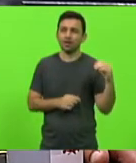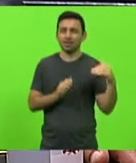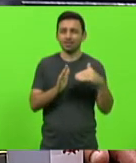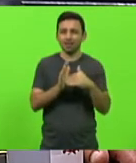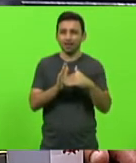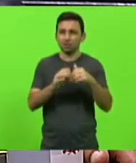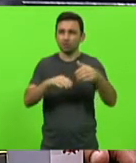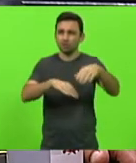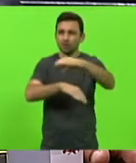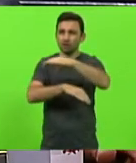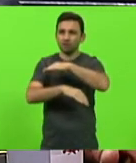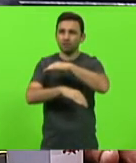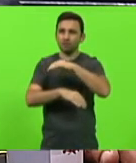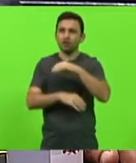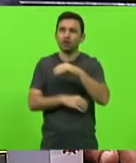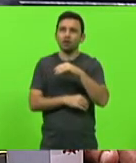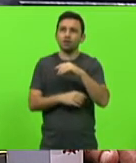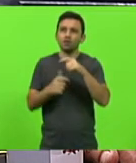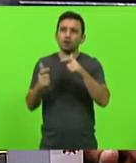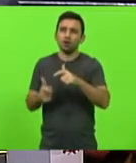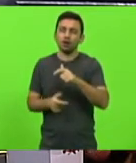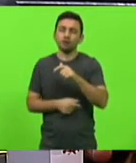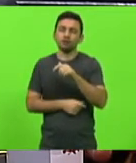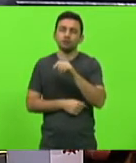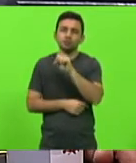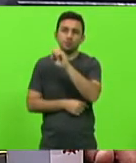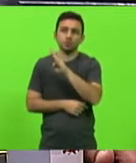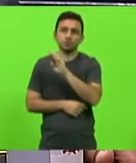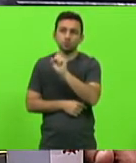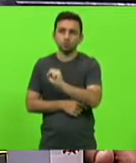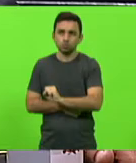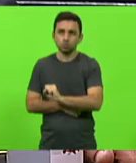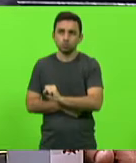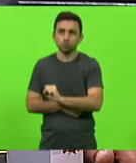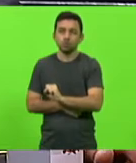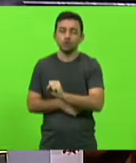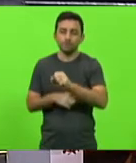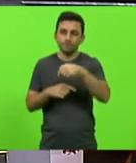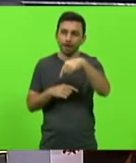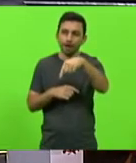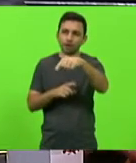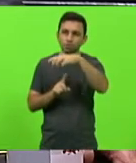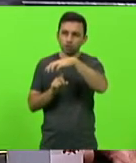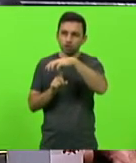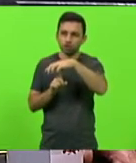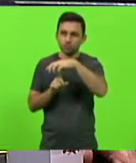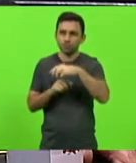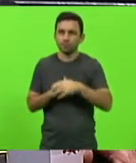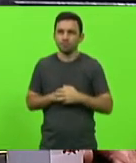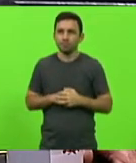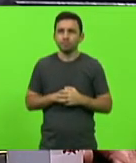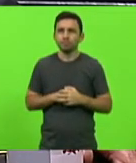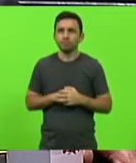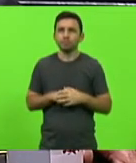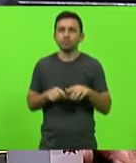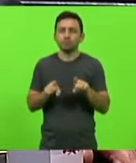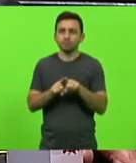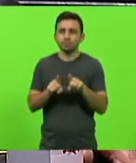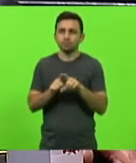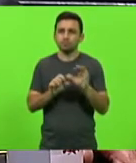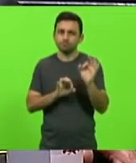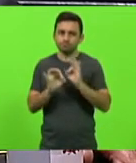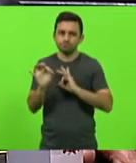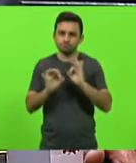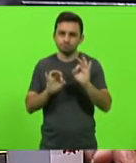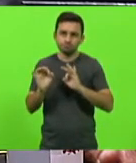bairro Oxford, em São Bento do Sul, direção a Mato Preto, Curitiba, e também o levantamento já bem